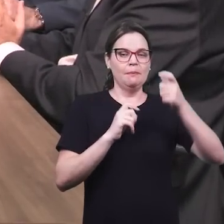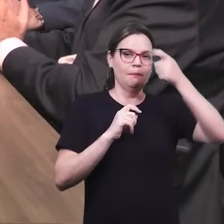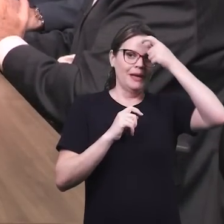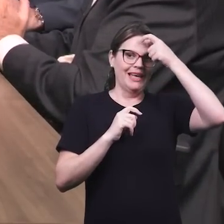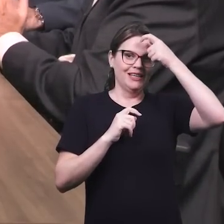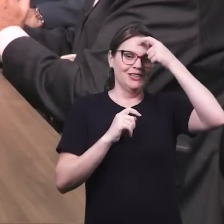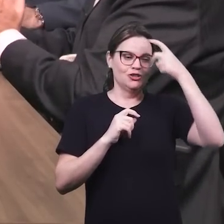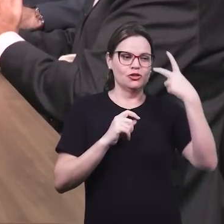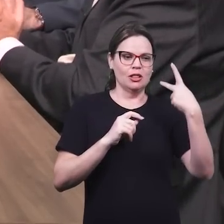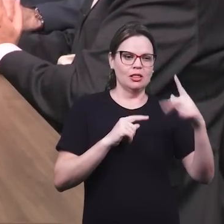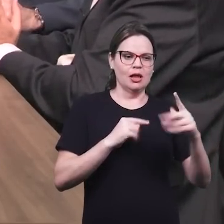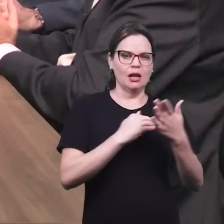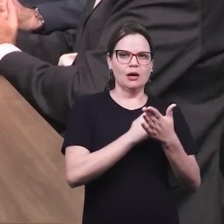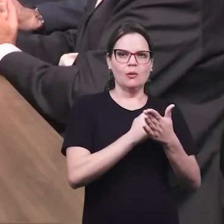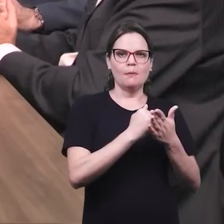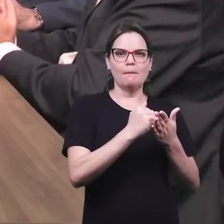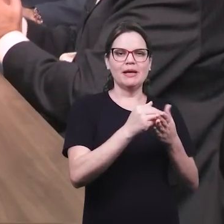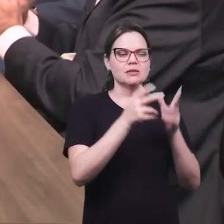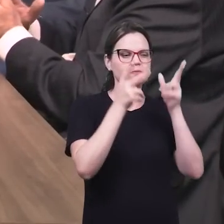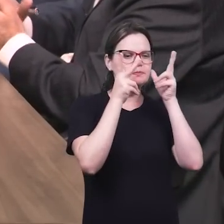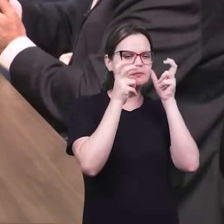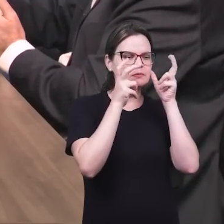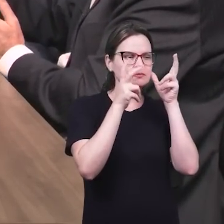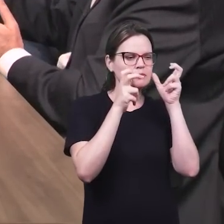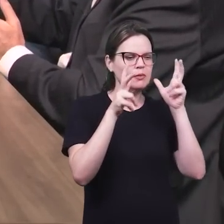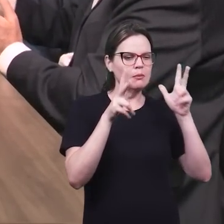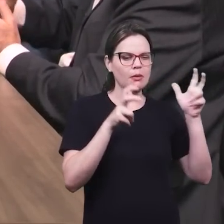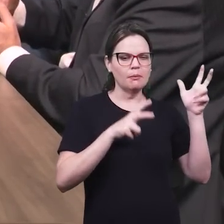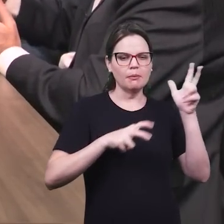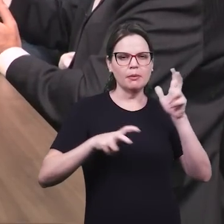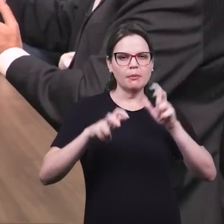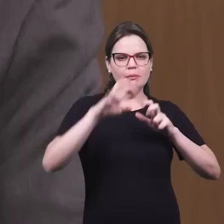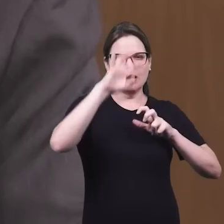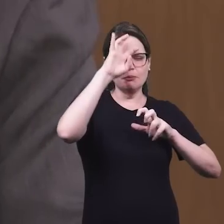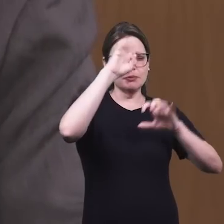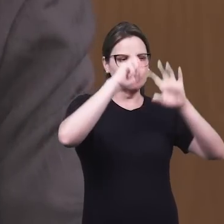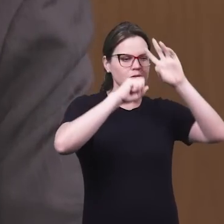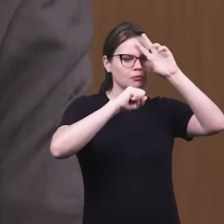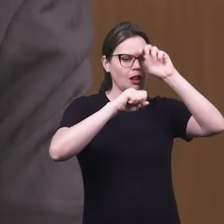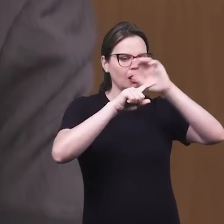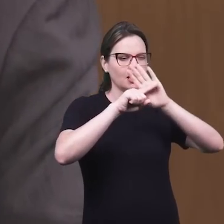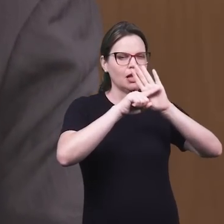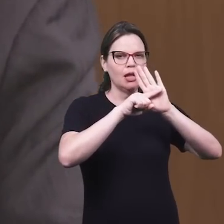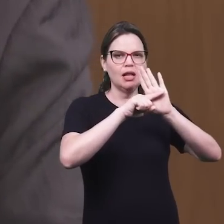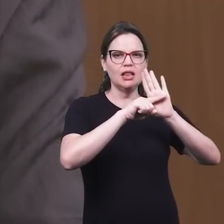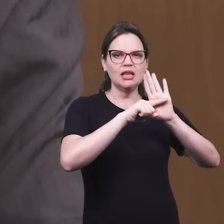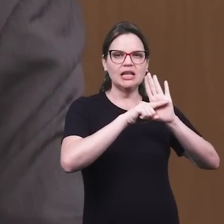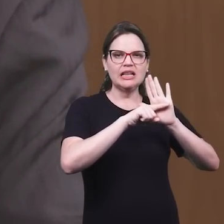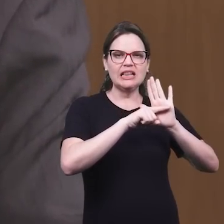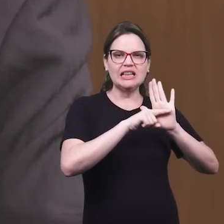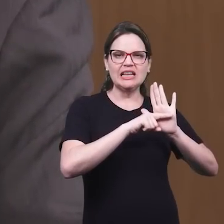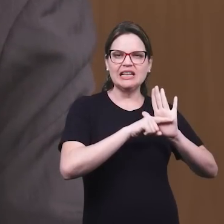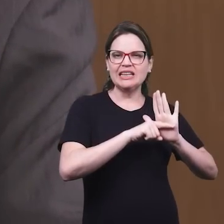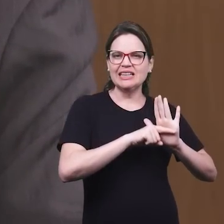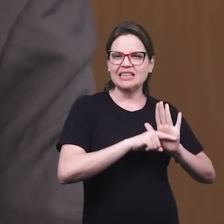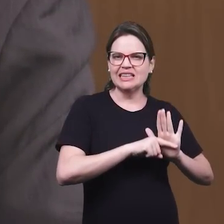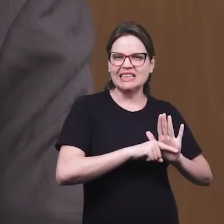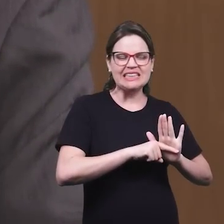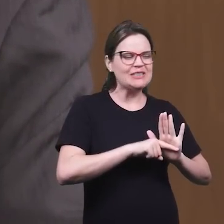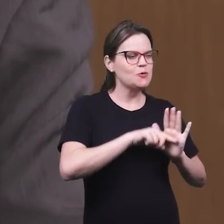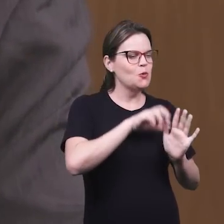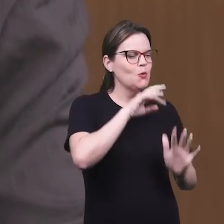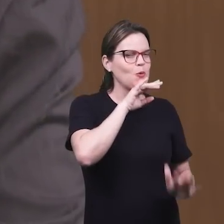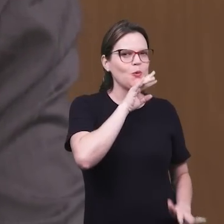do homem começa a captar no processo cognitivo de aprendizado, vive um ambiente que não